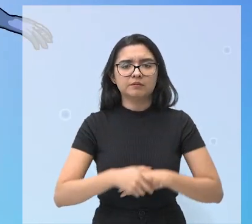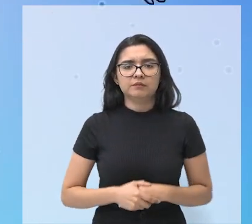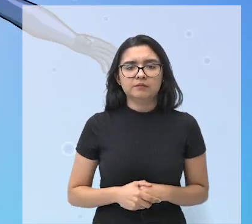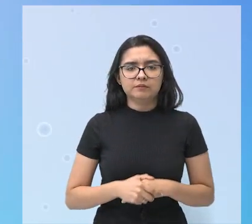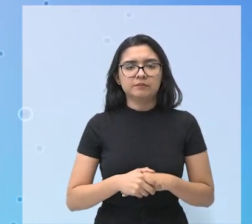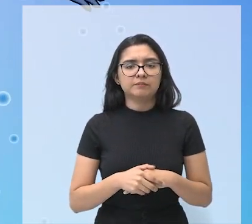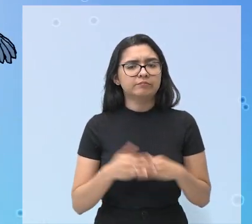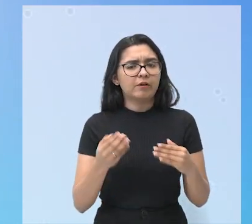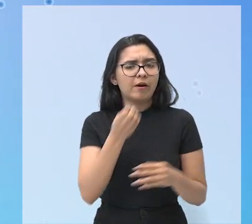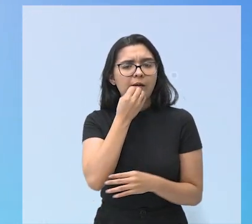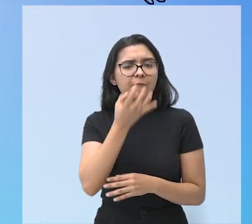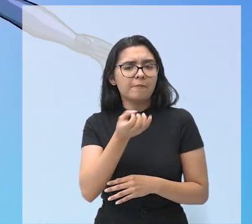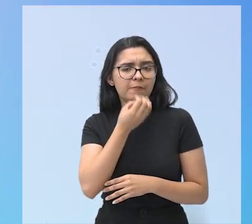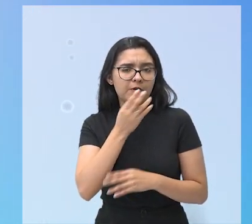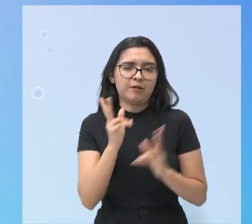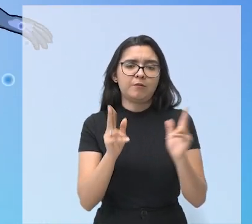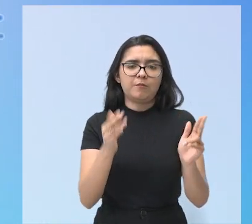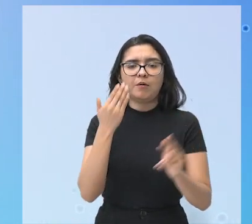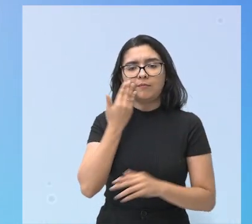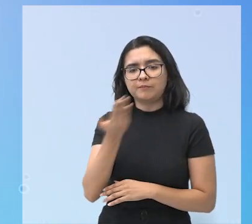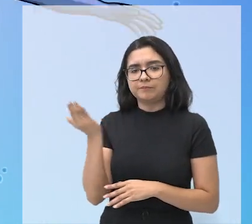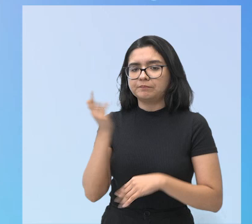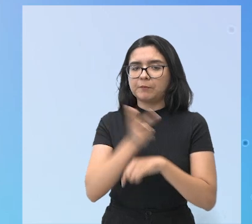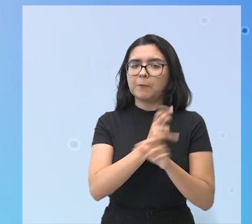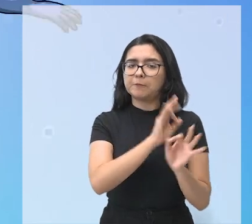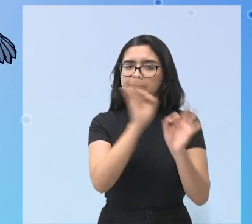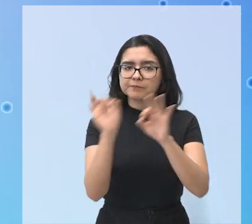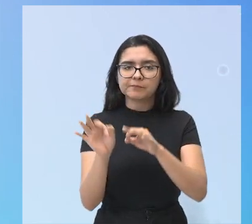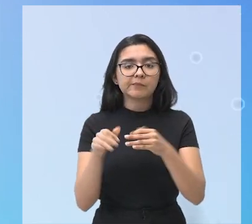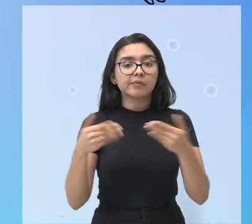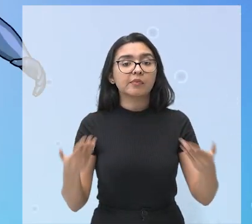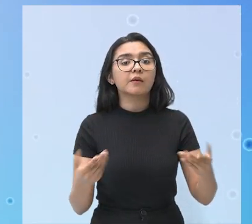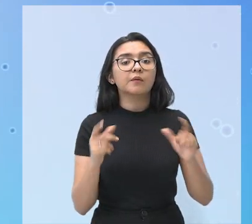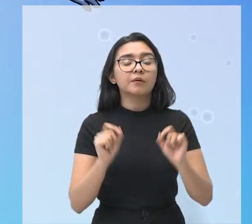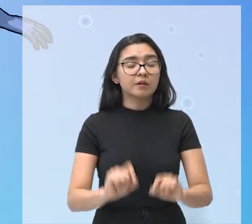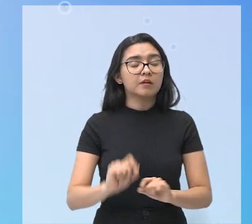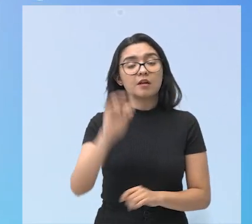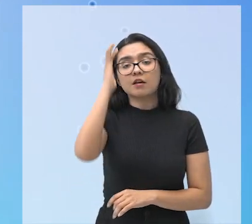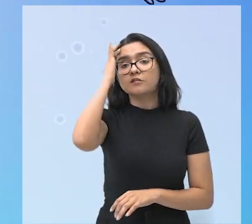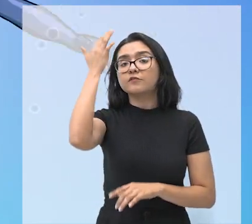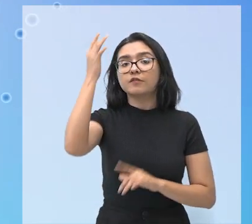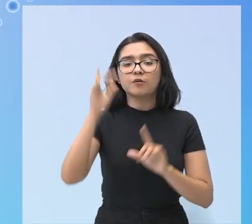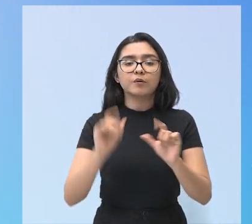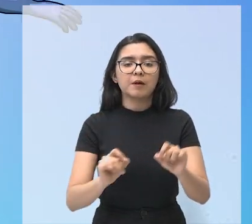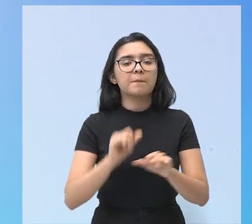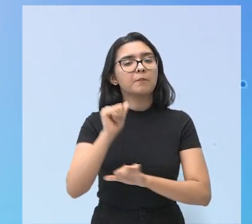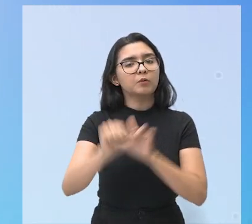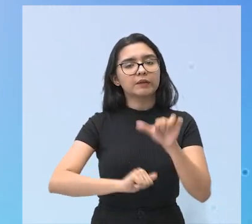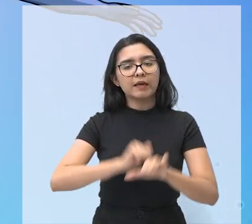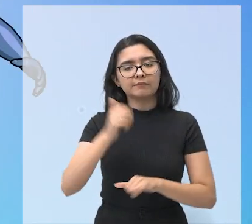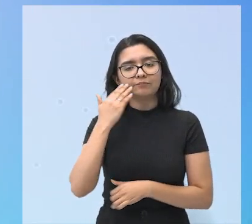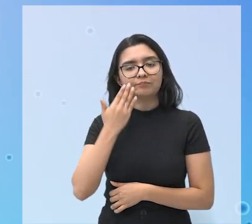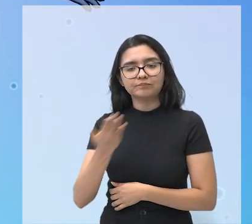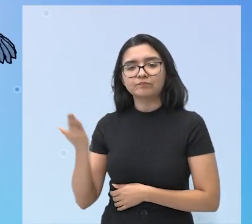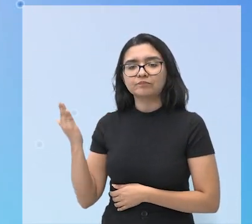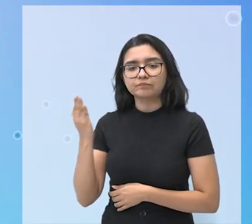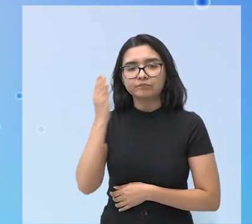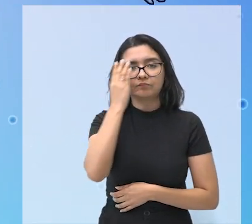tão efetivo quanto fazer o alternado. Então, eles resolveram deixar desta forma,